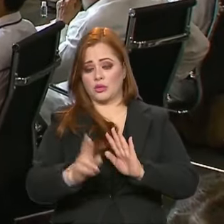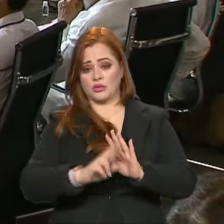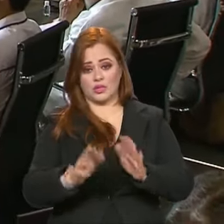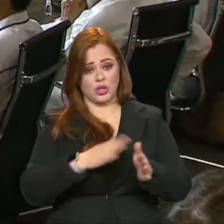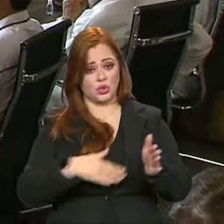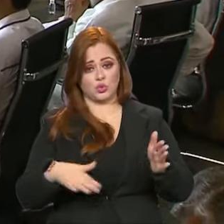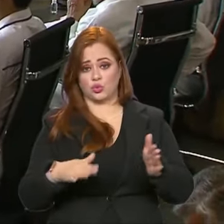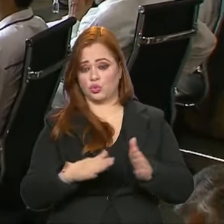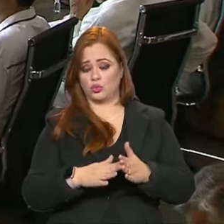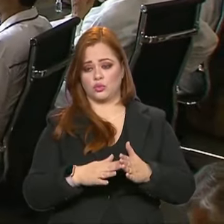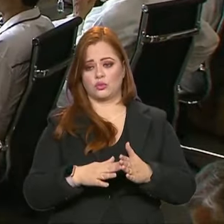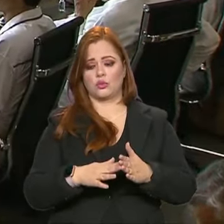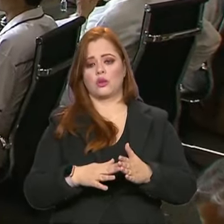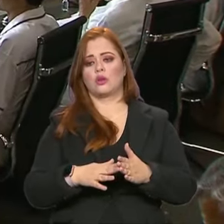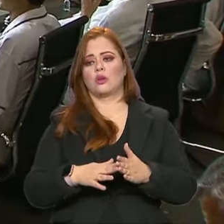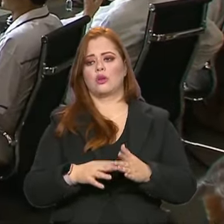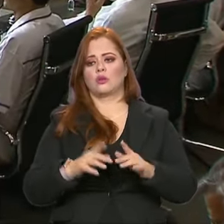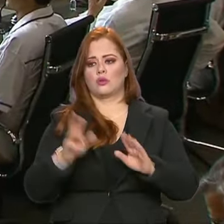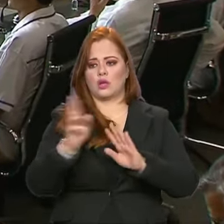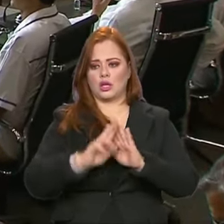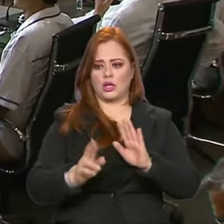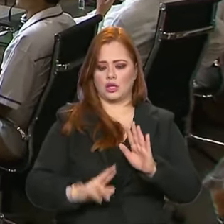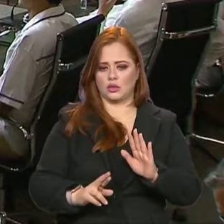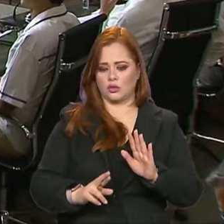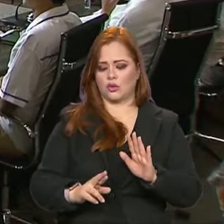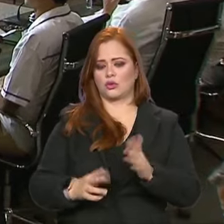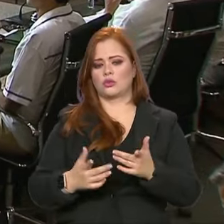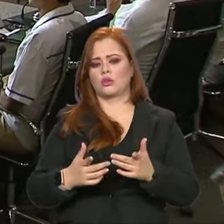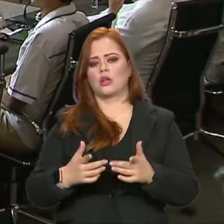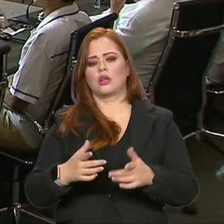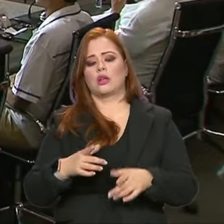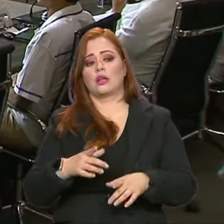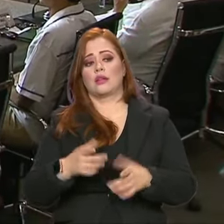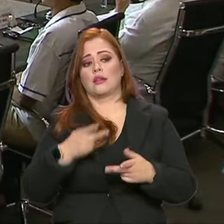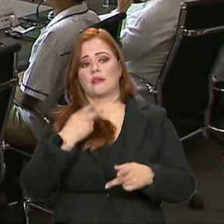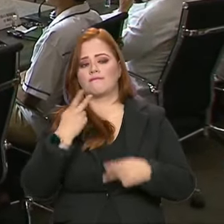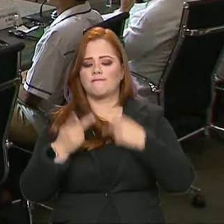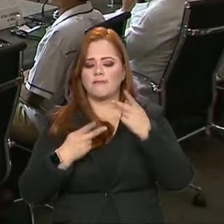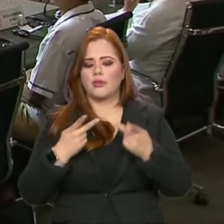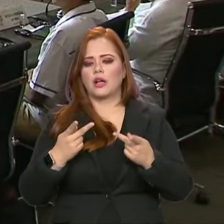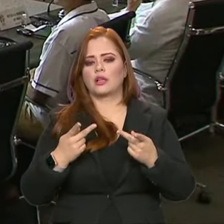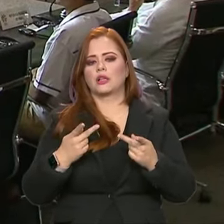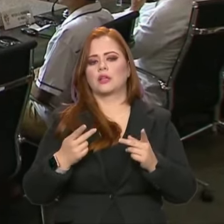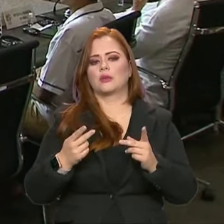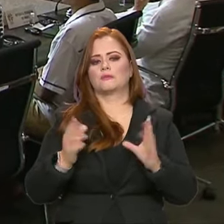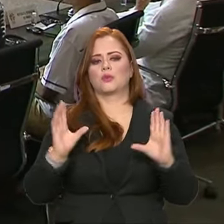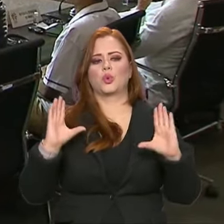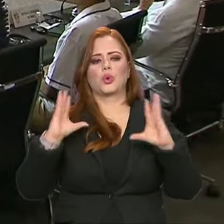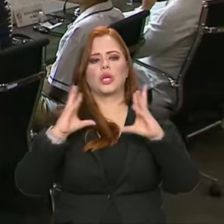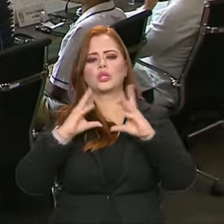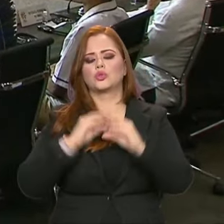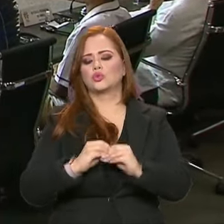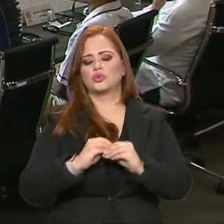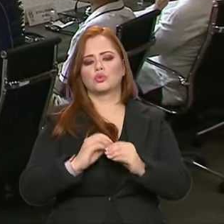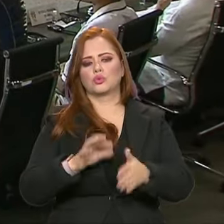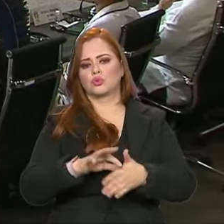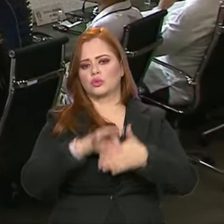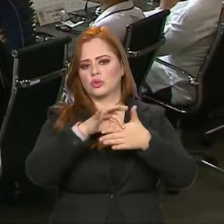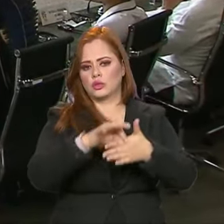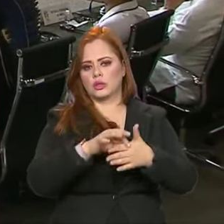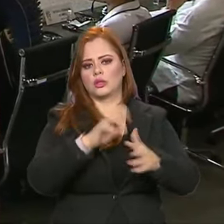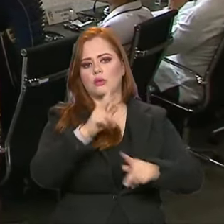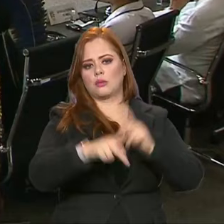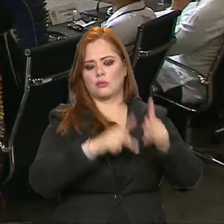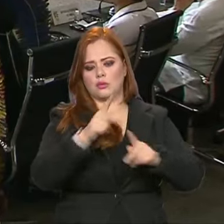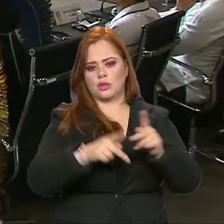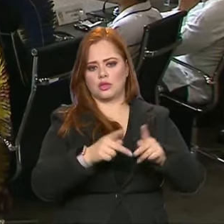participação contida no relatório que sintetiza o resumo da participação das lideranças indígenas